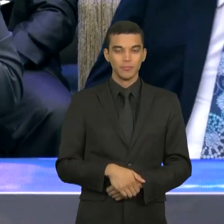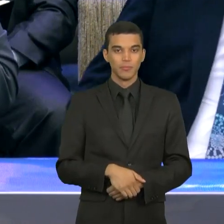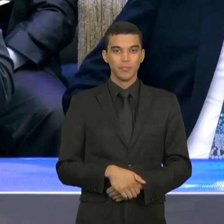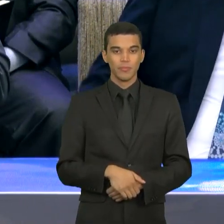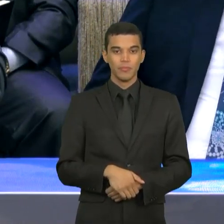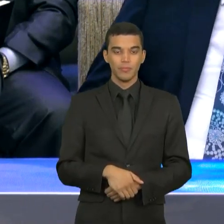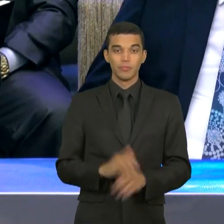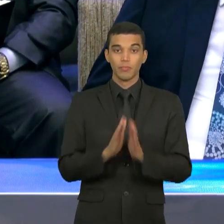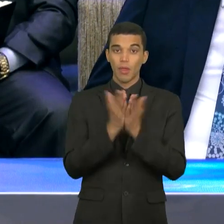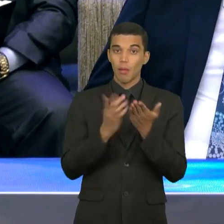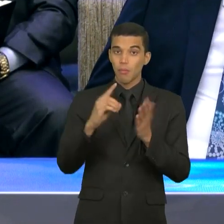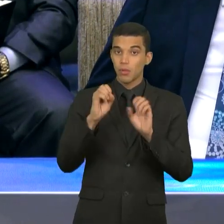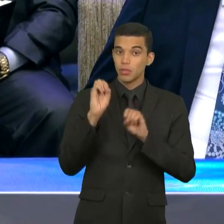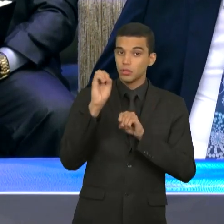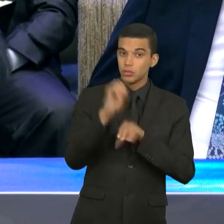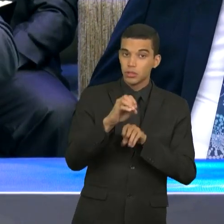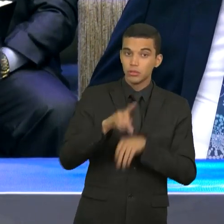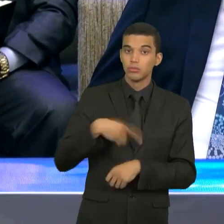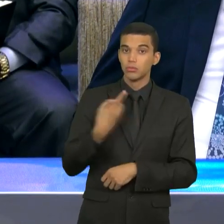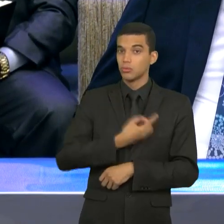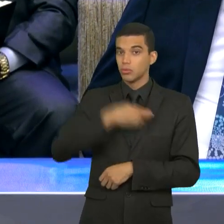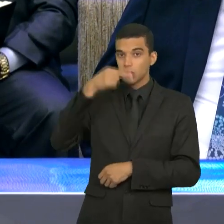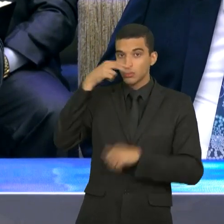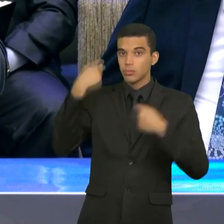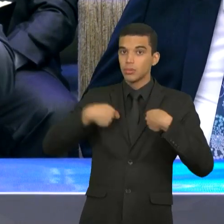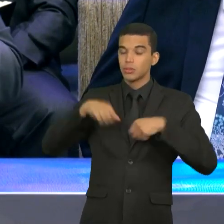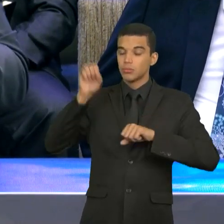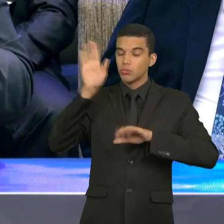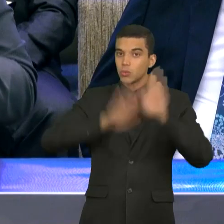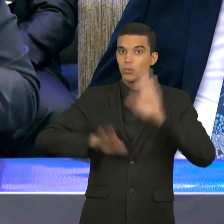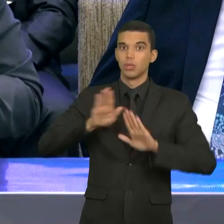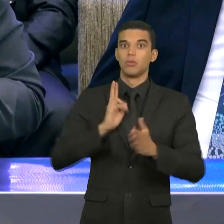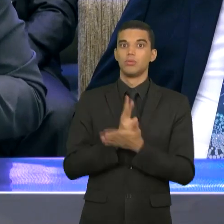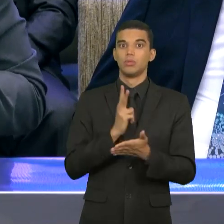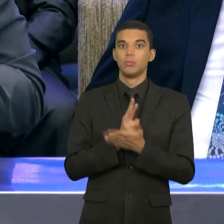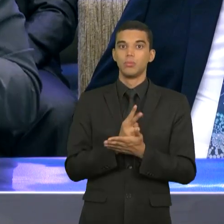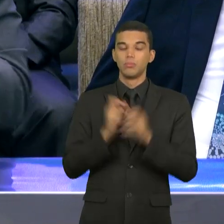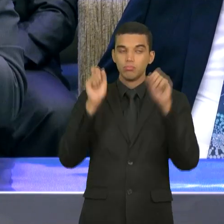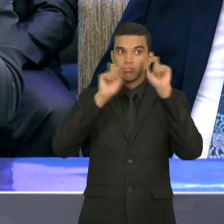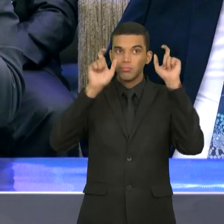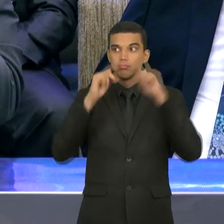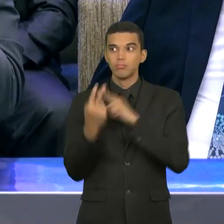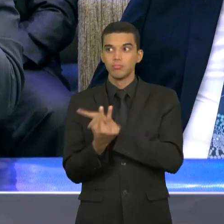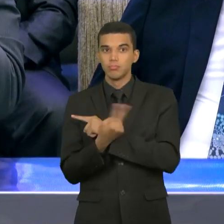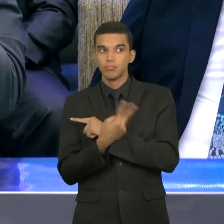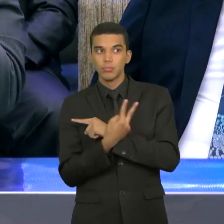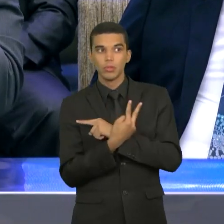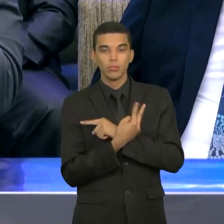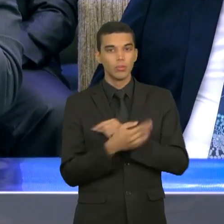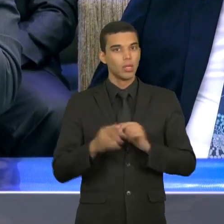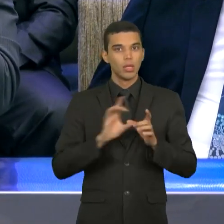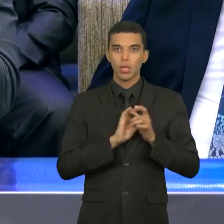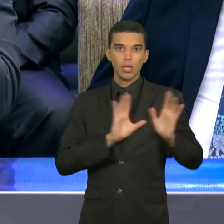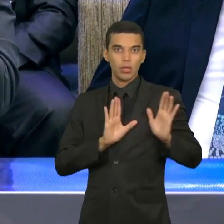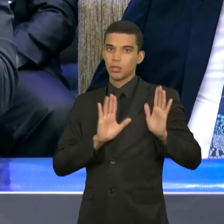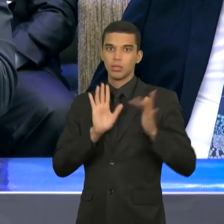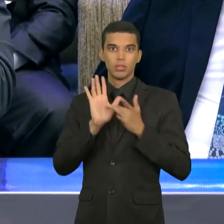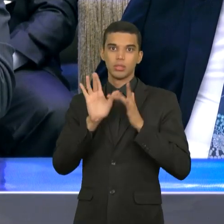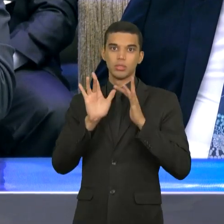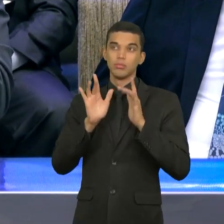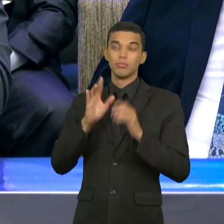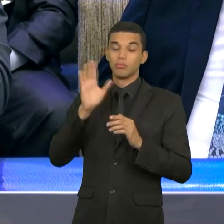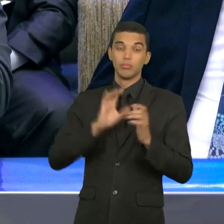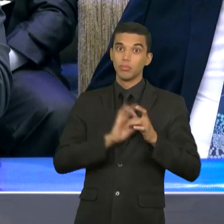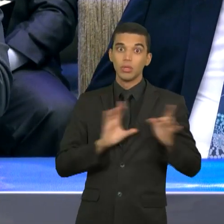a saídas da vida então guarda o teu coração o seu coração não